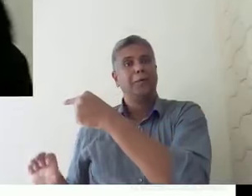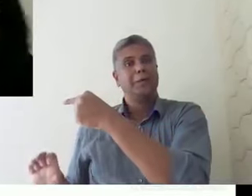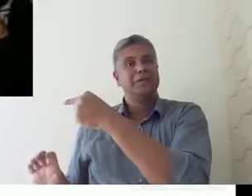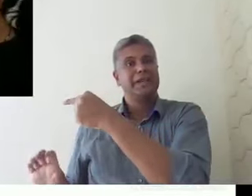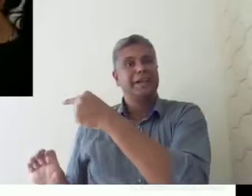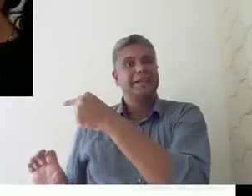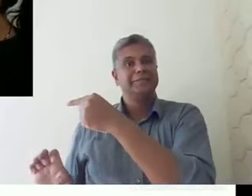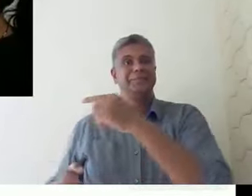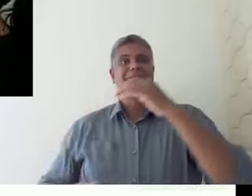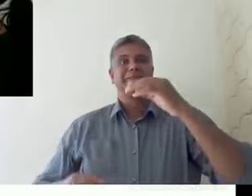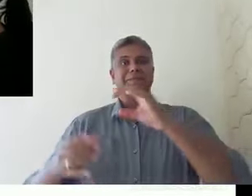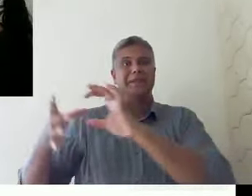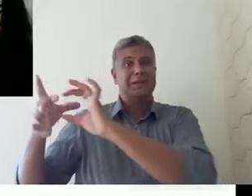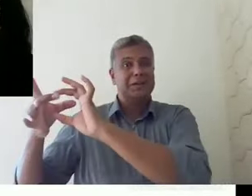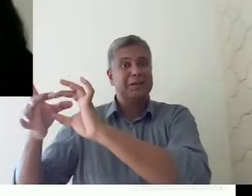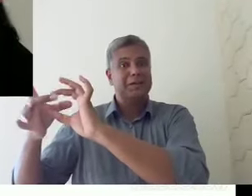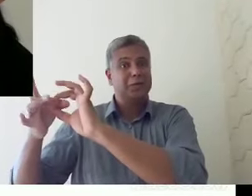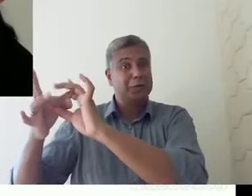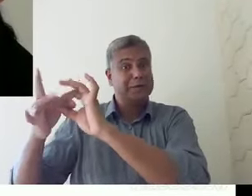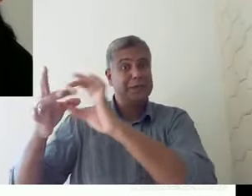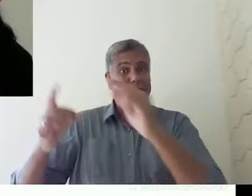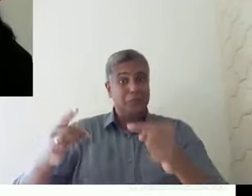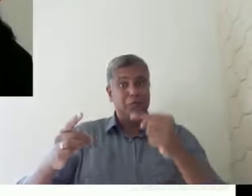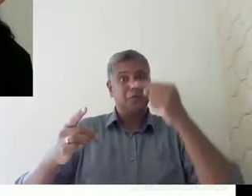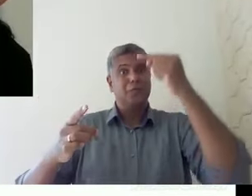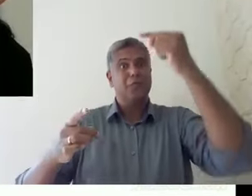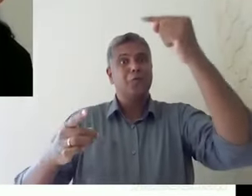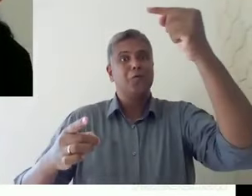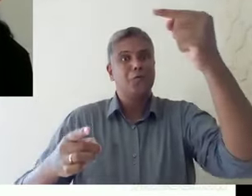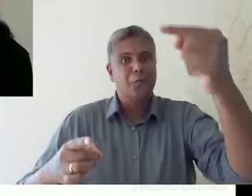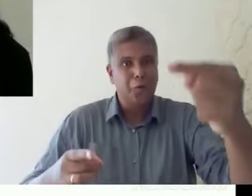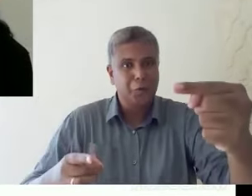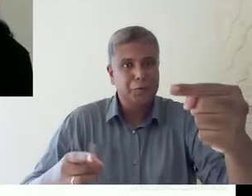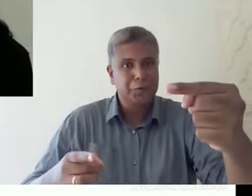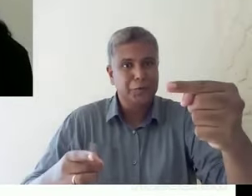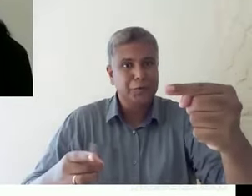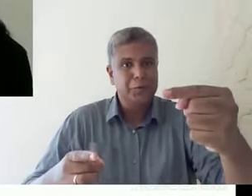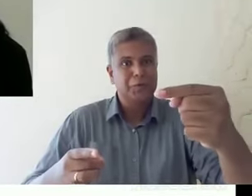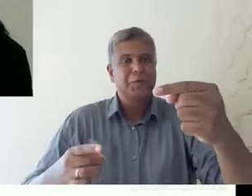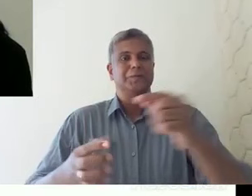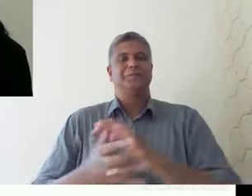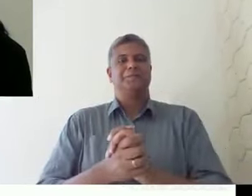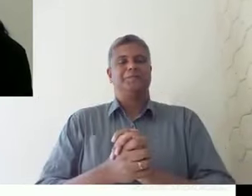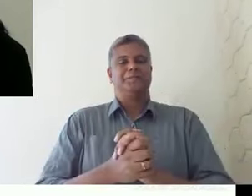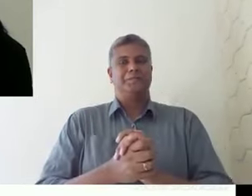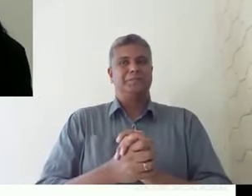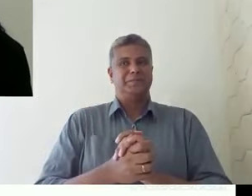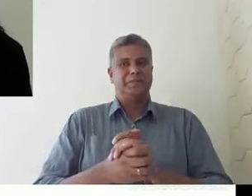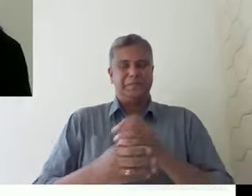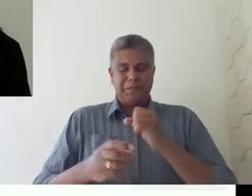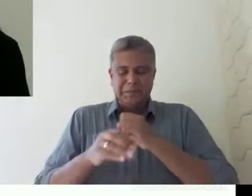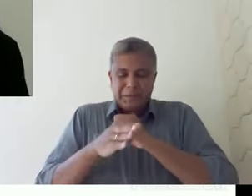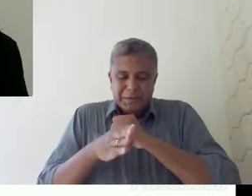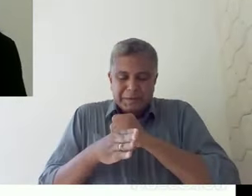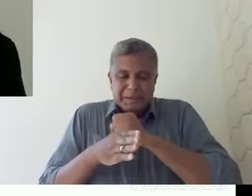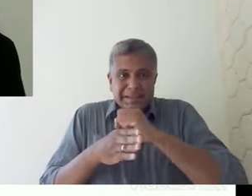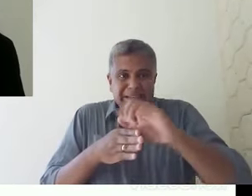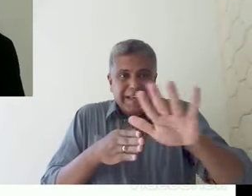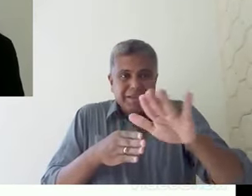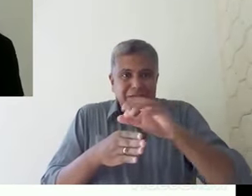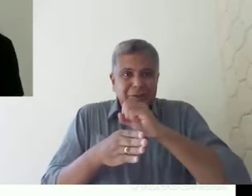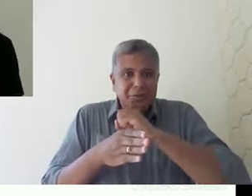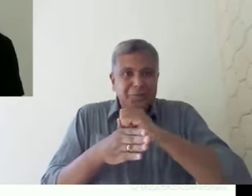isso faz, né, já gancho com o próximo parâmetro, que é o sentido. O sentido é